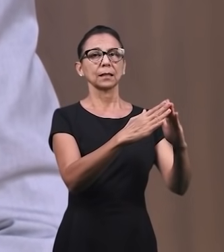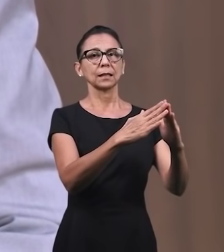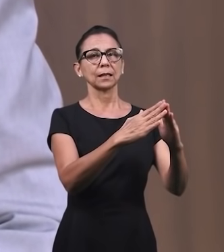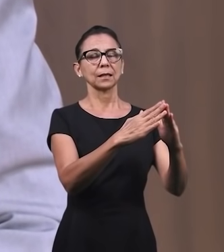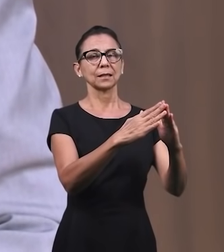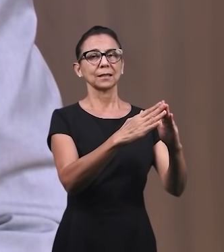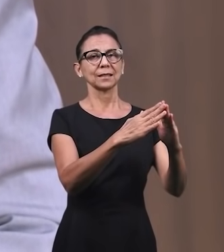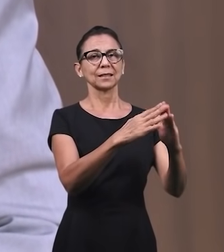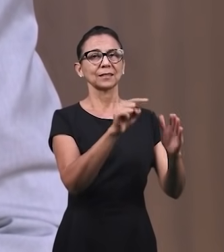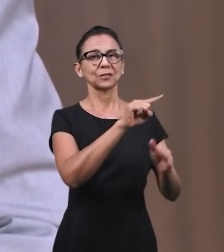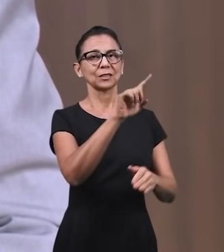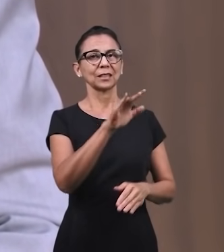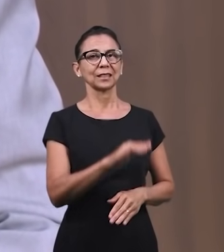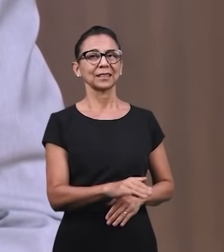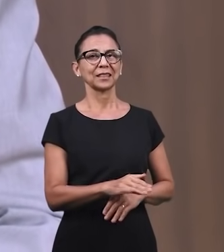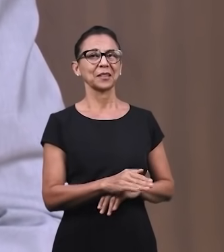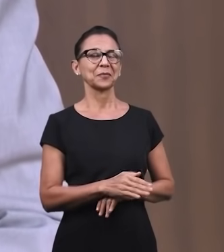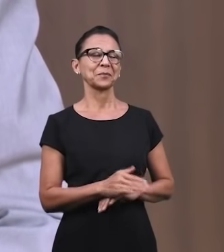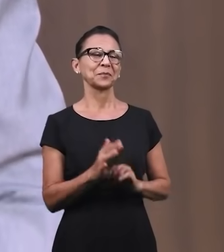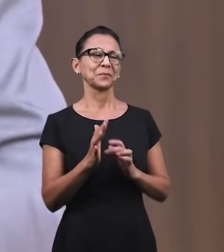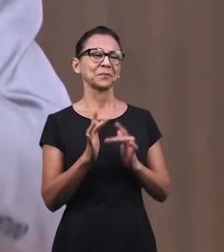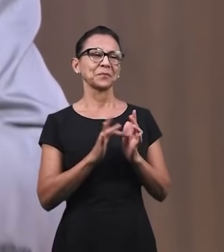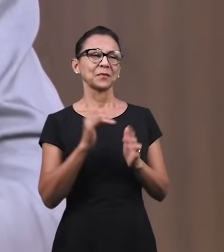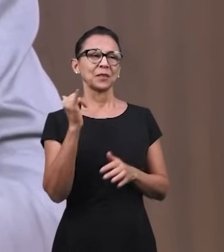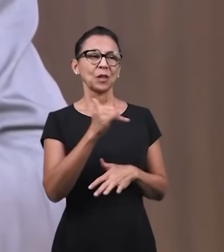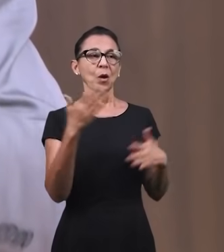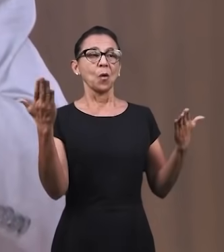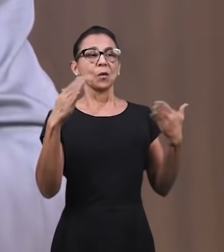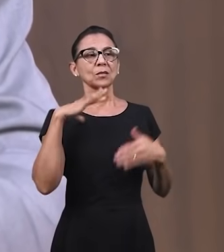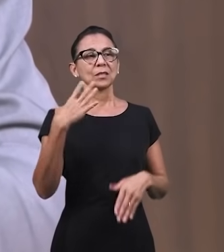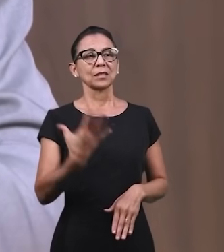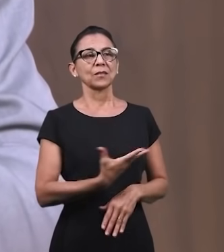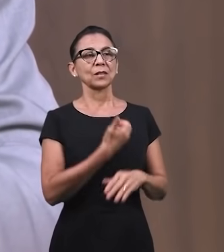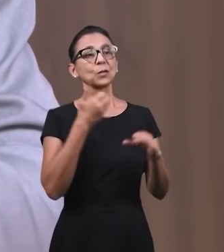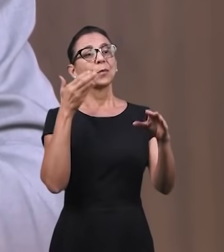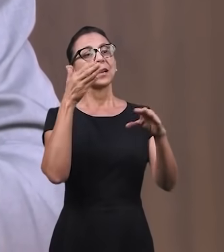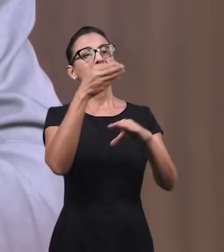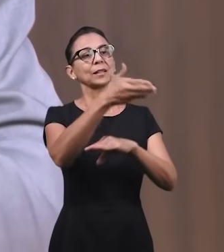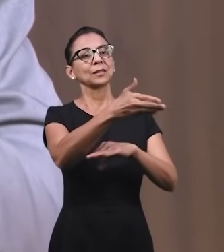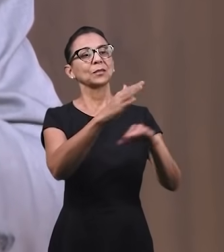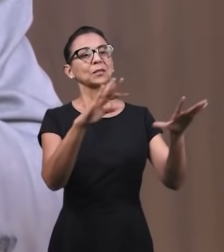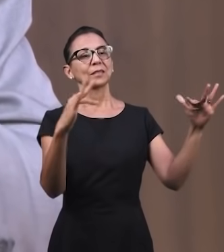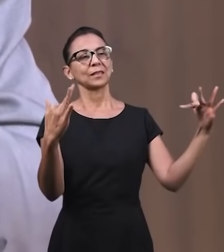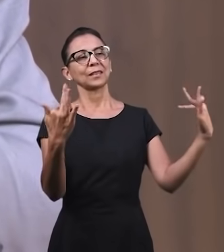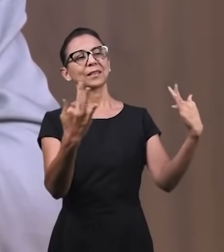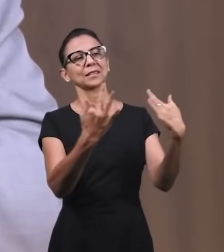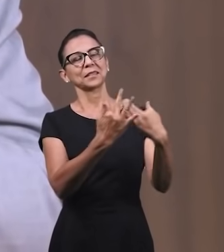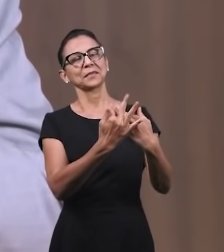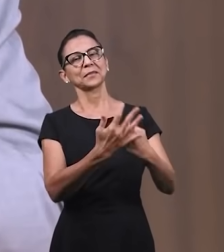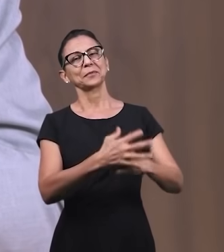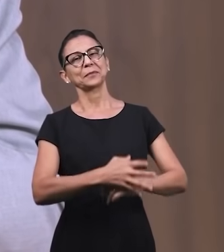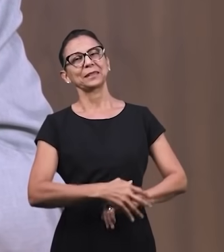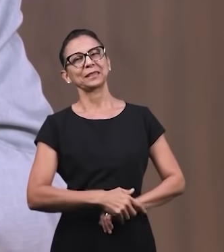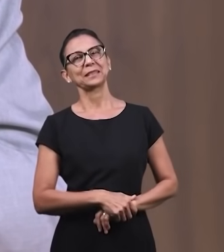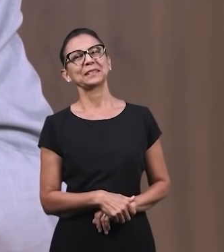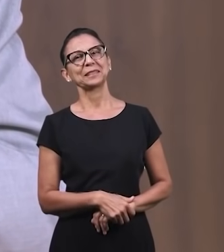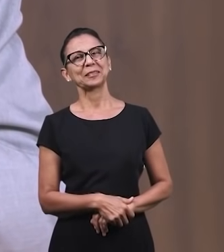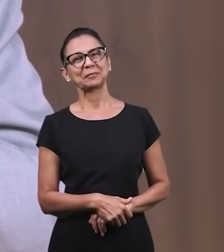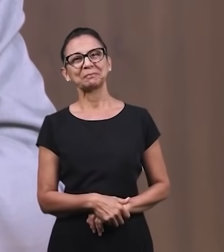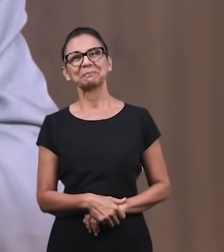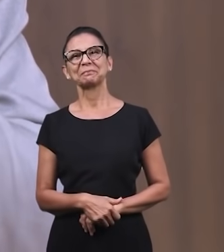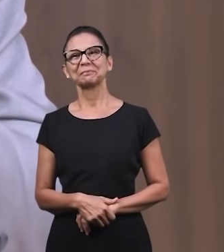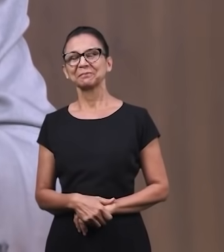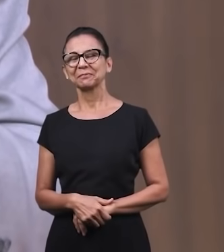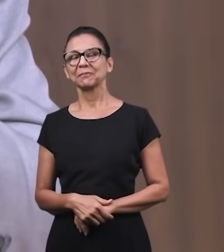texto, hoje veio a salvação a esta casa. Esta é a promessa do Senhor para